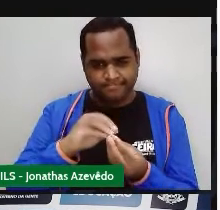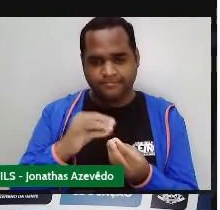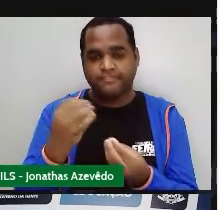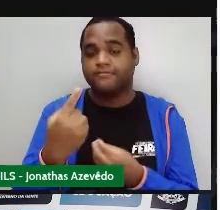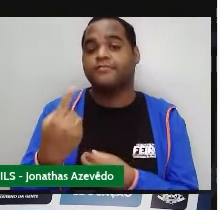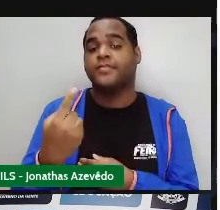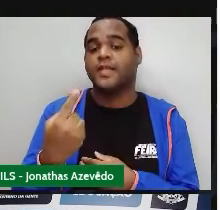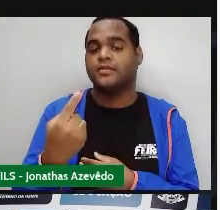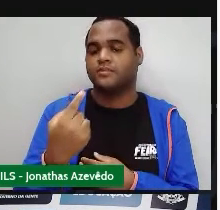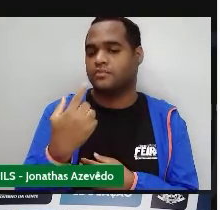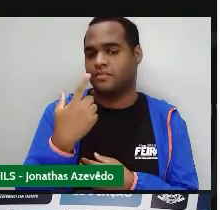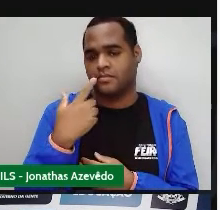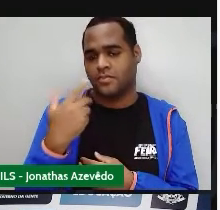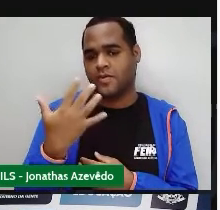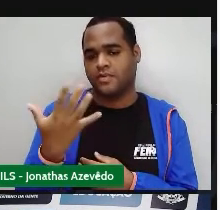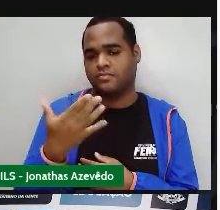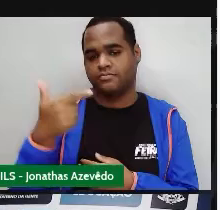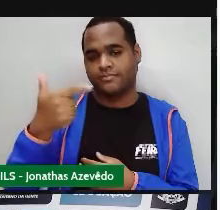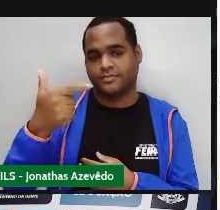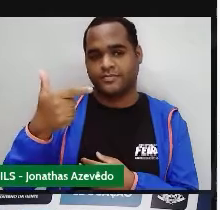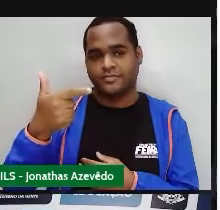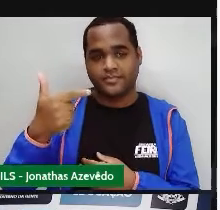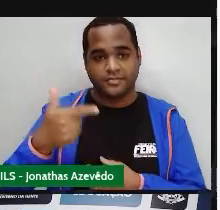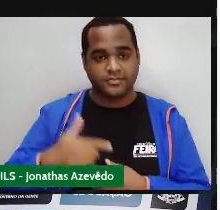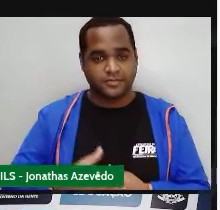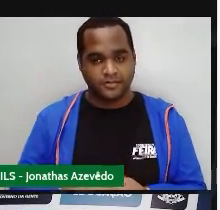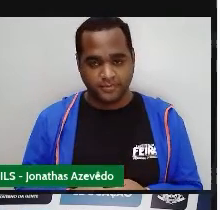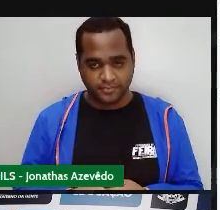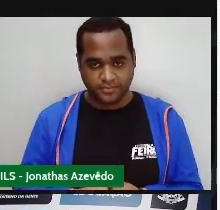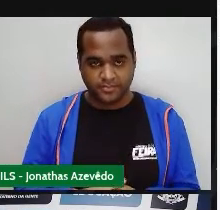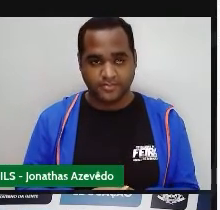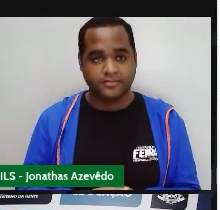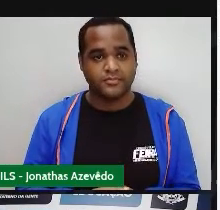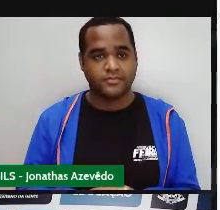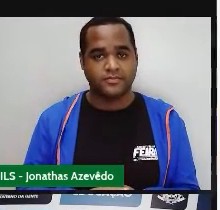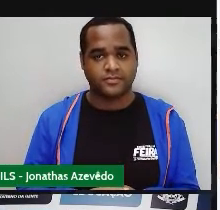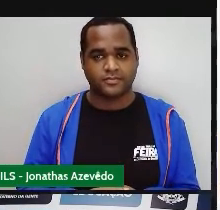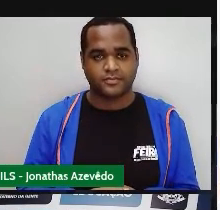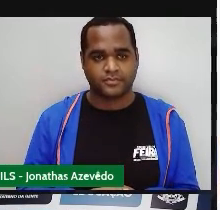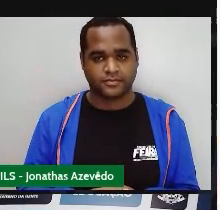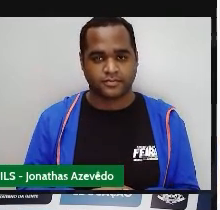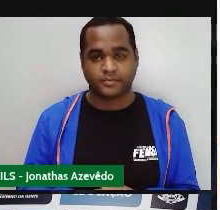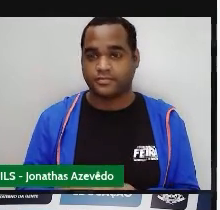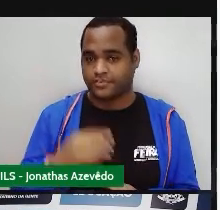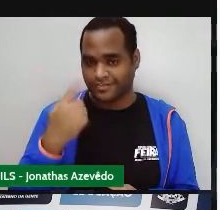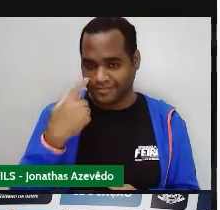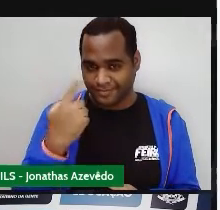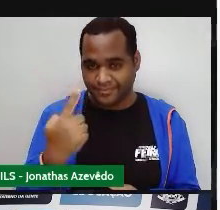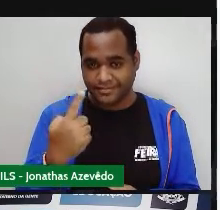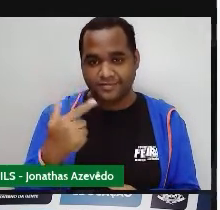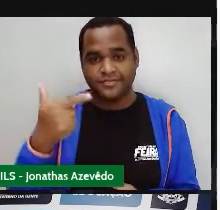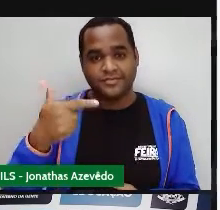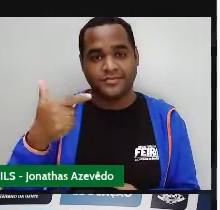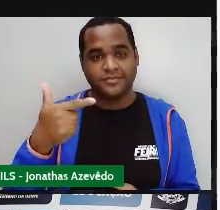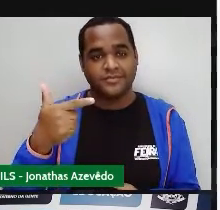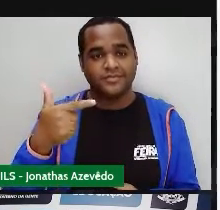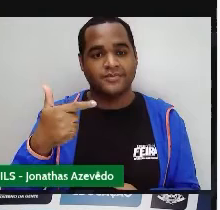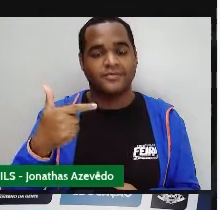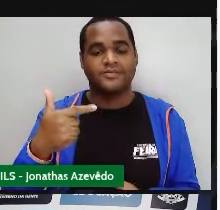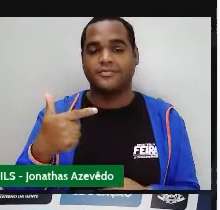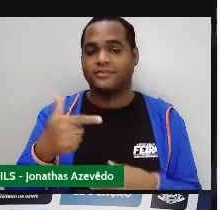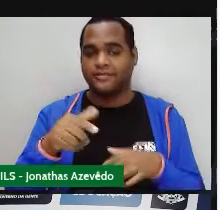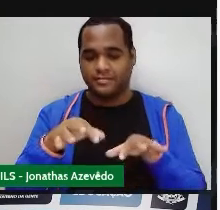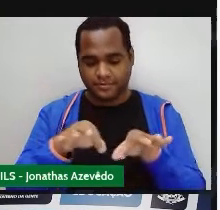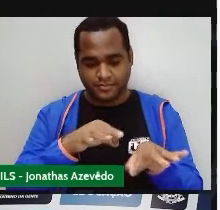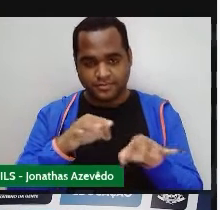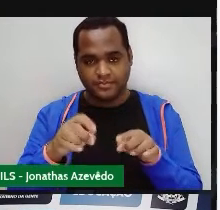primeira etapa vamos para a segunda etapa agora certo vamos lá na segunda etapa olha só é a